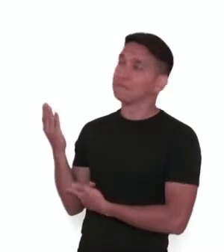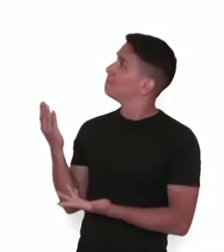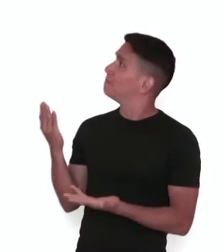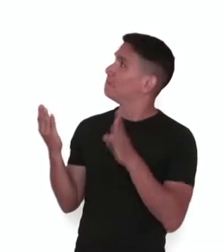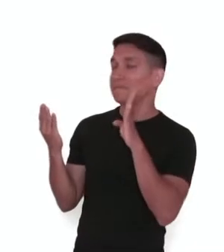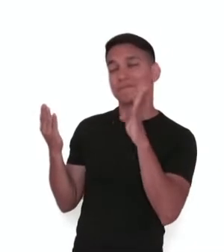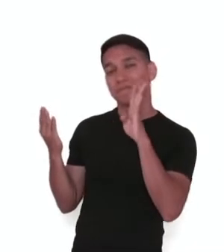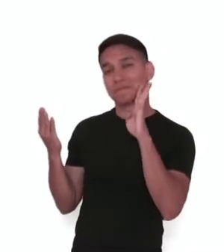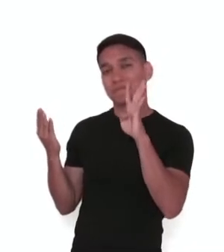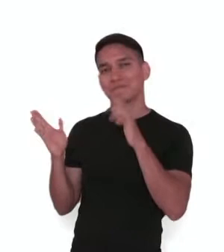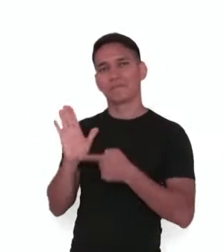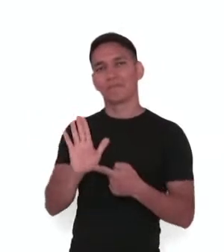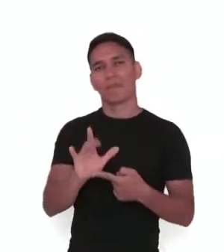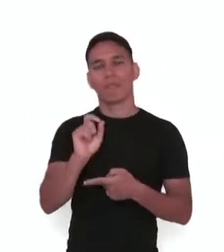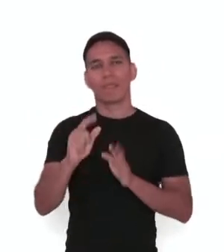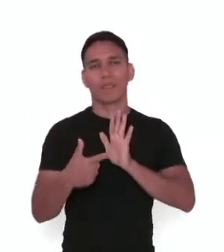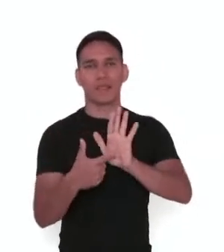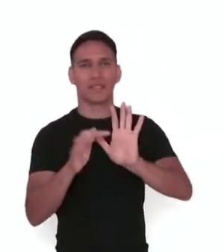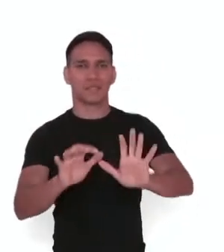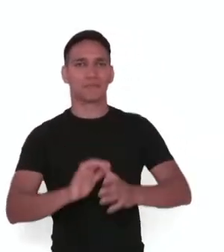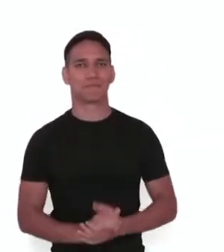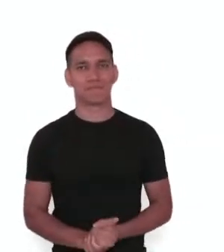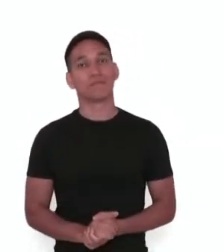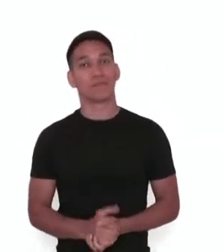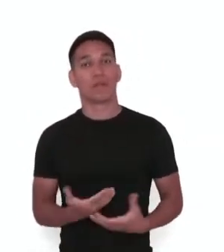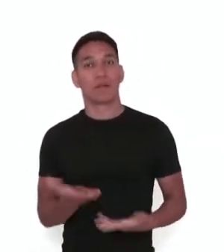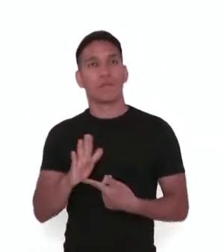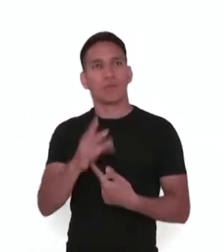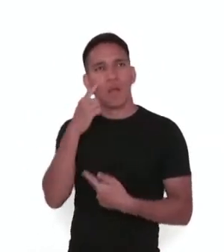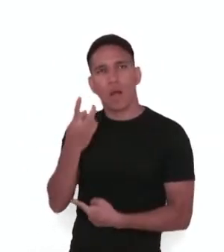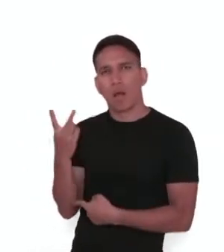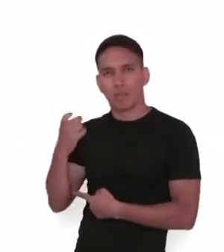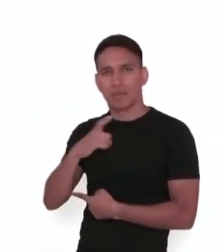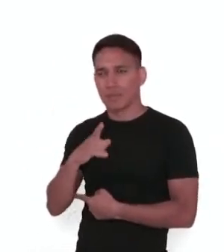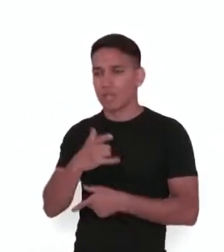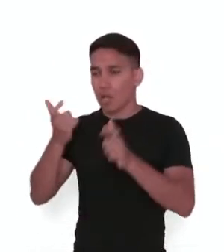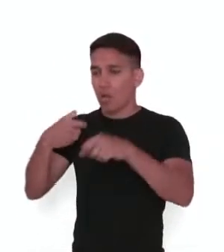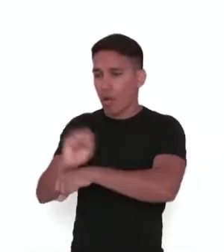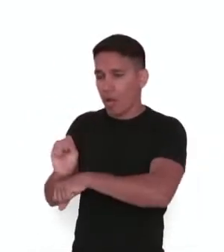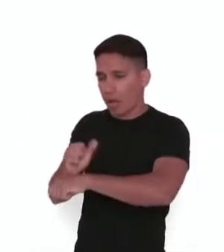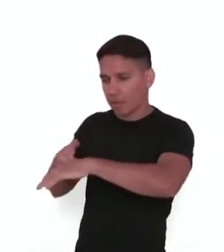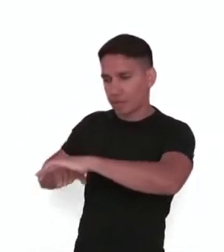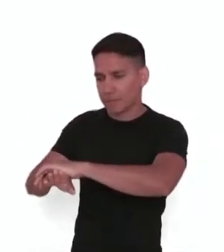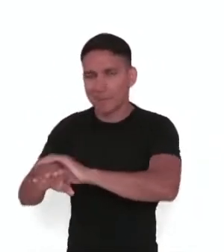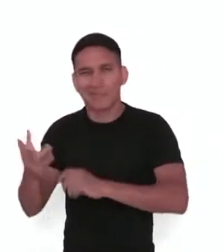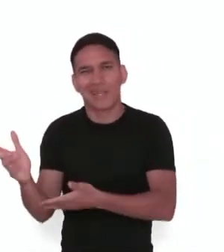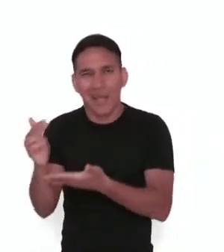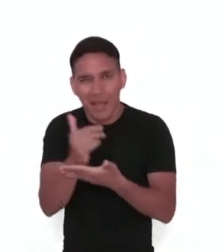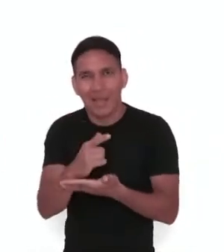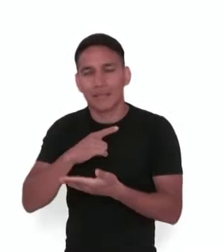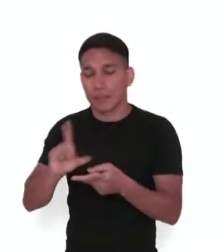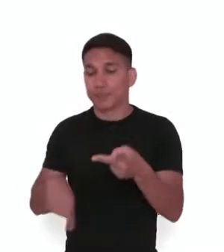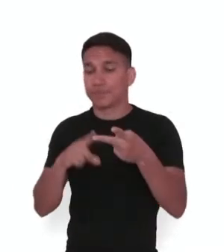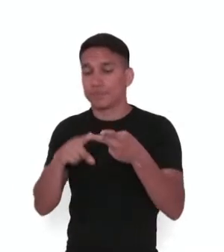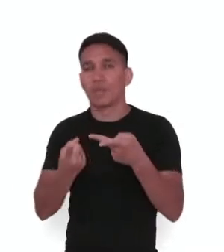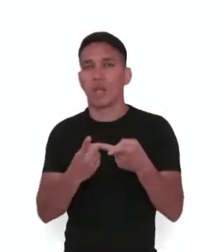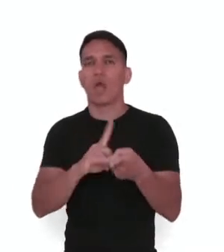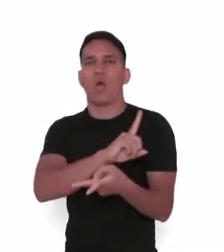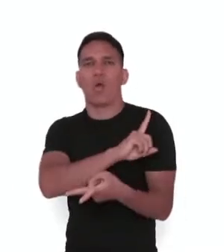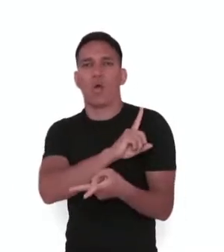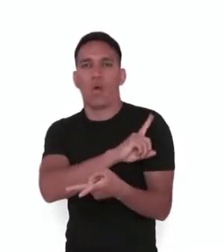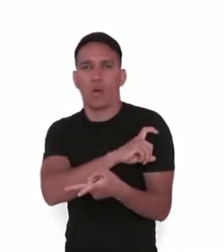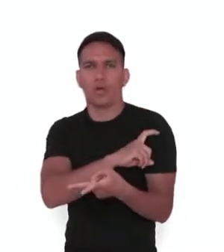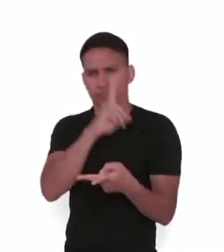ó, né, que foi colocado. Então você tem lá o estacionamento, bem desenhadinho, ó, tá vendo? Tem um hospital, aí tem